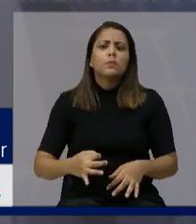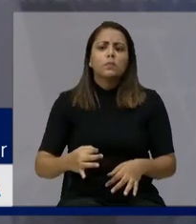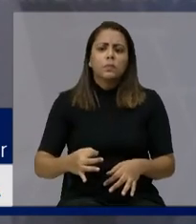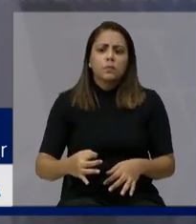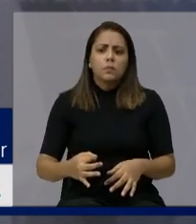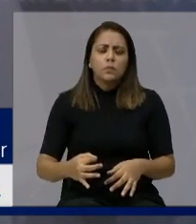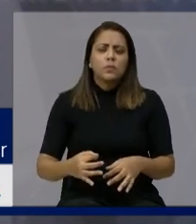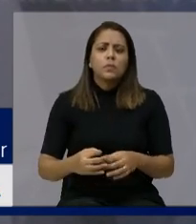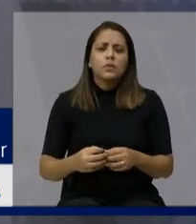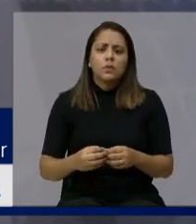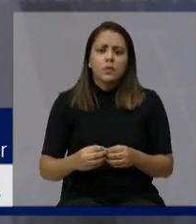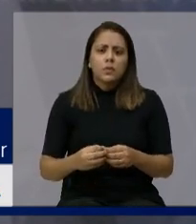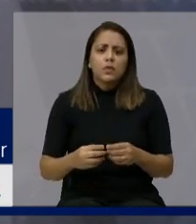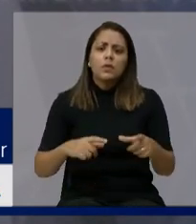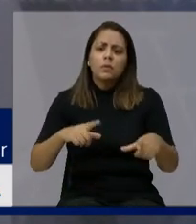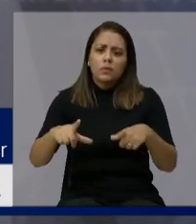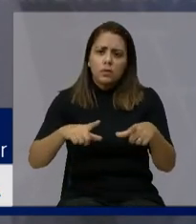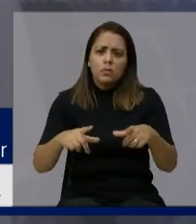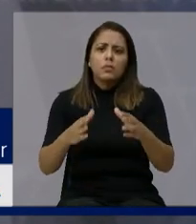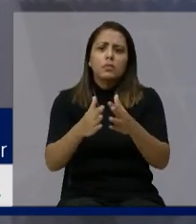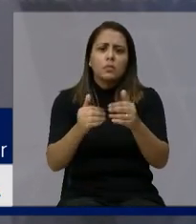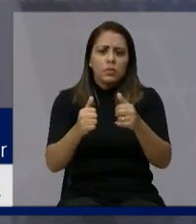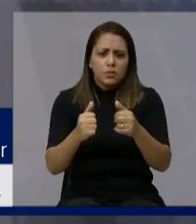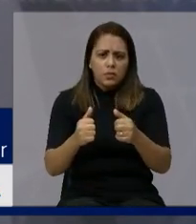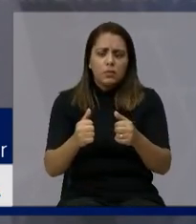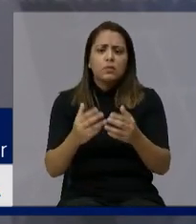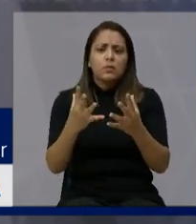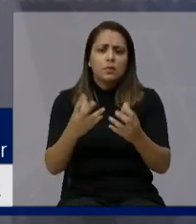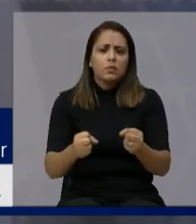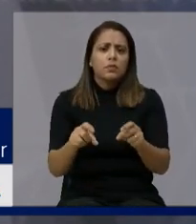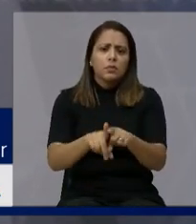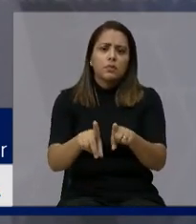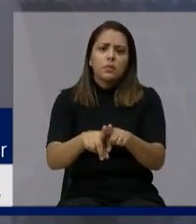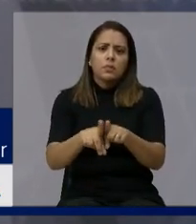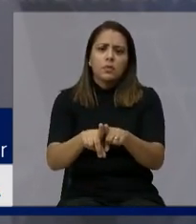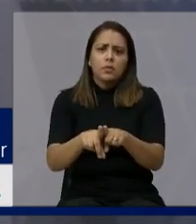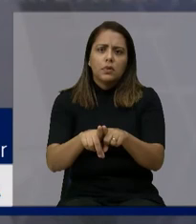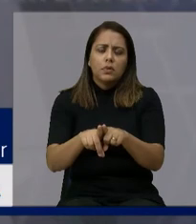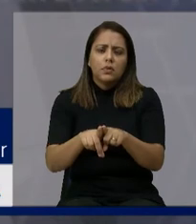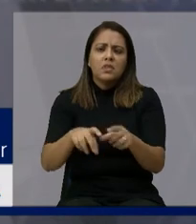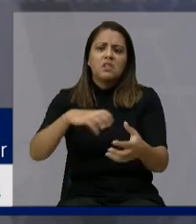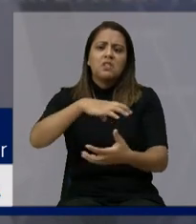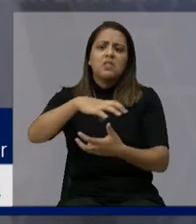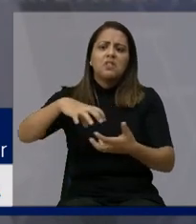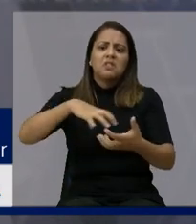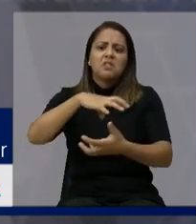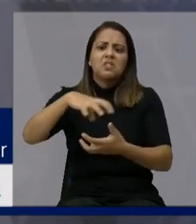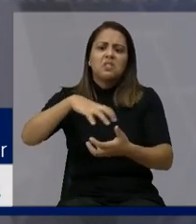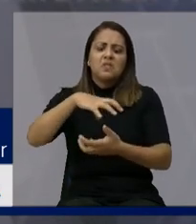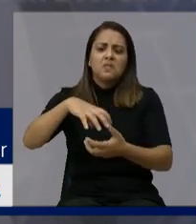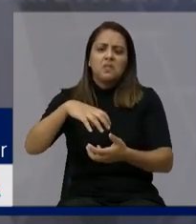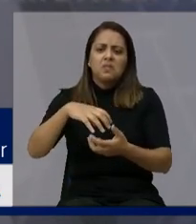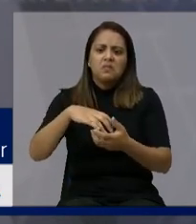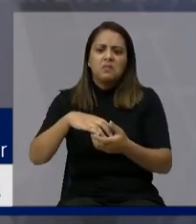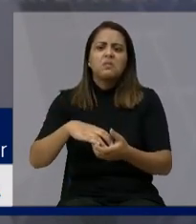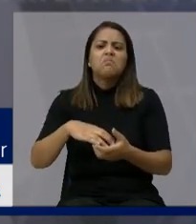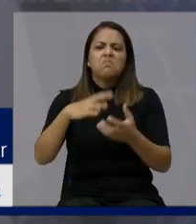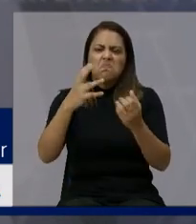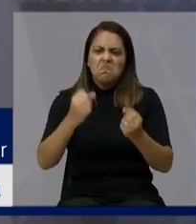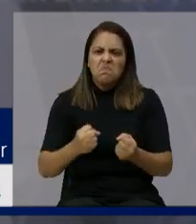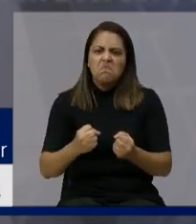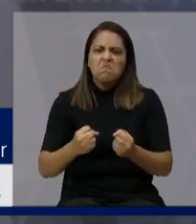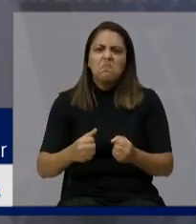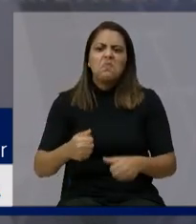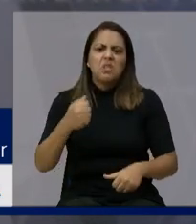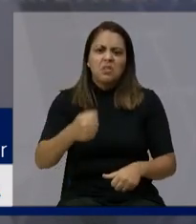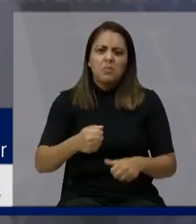sejam atendidas. E amanhã, todo o apoio a essa greve justíssima dos trabalhadores da